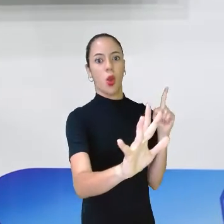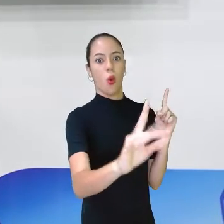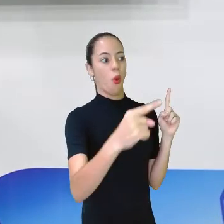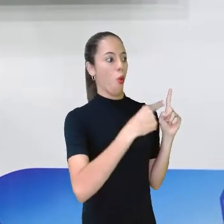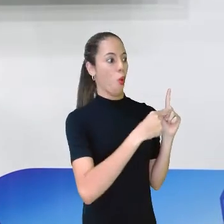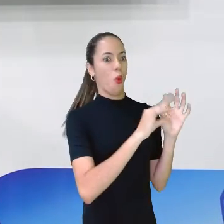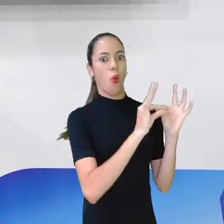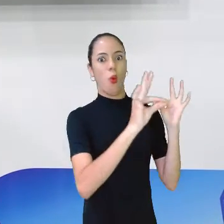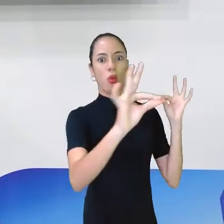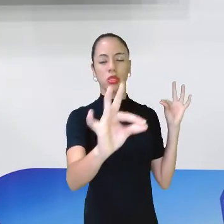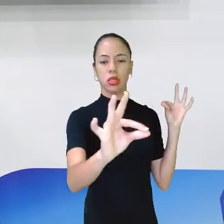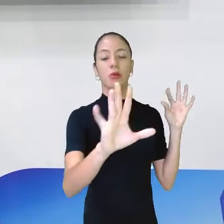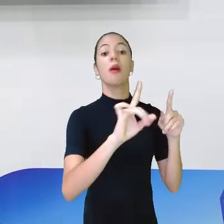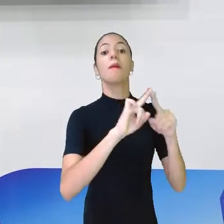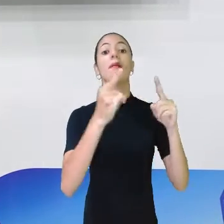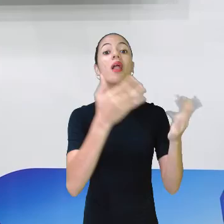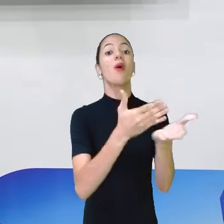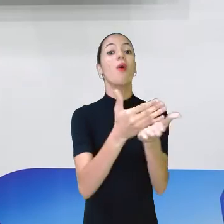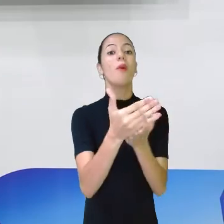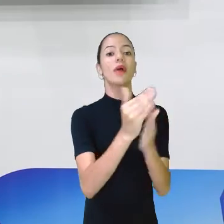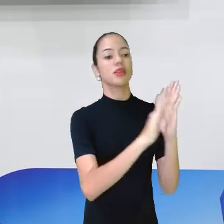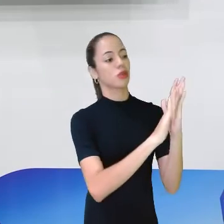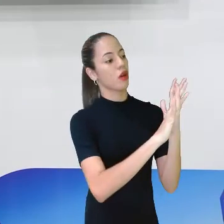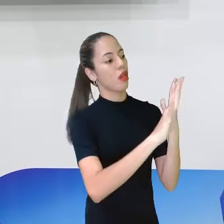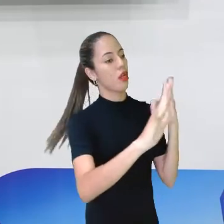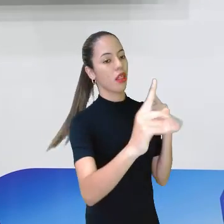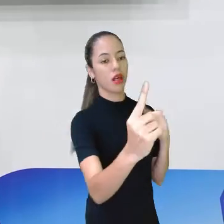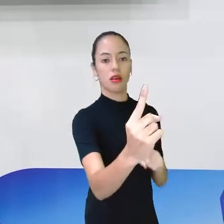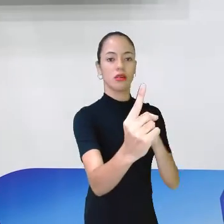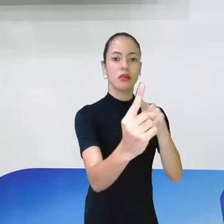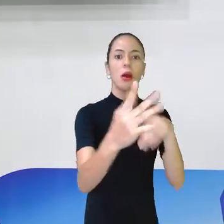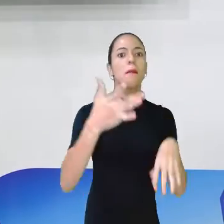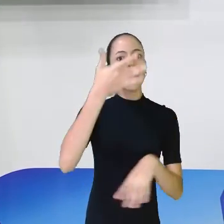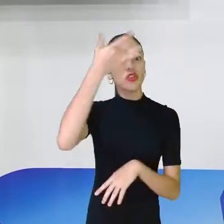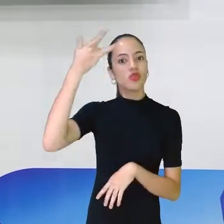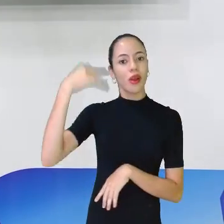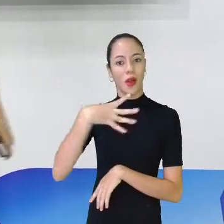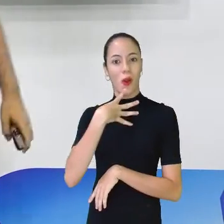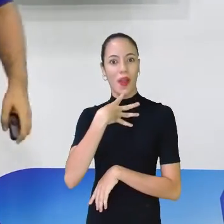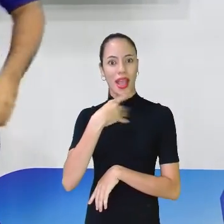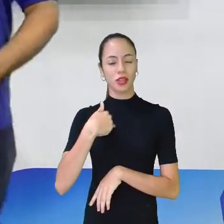da fila, sim, tem uma pessoa que ele conhece, né? Aí chega lá, né?